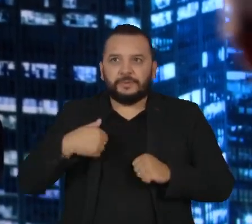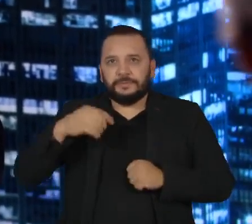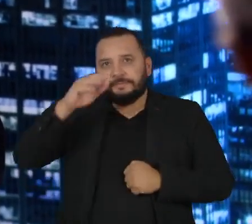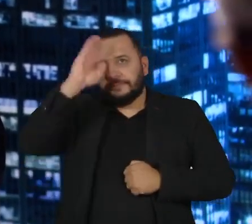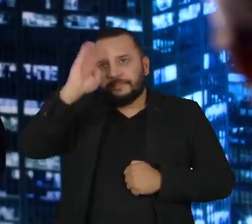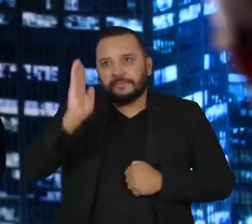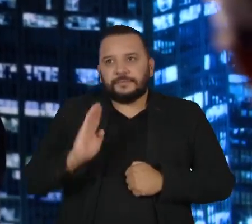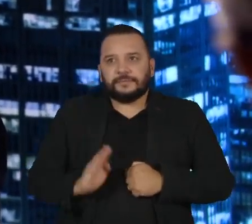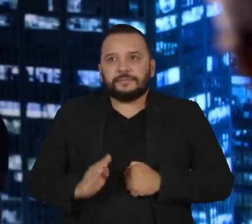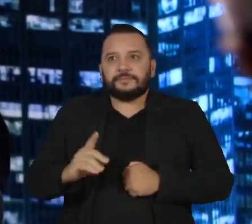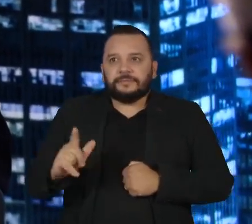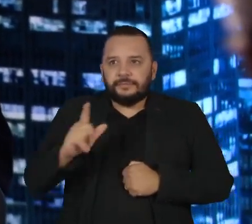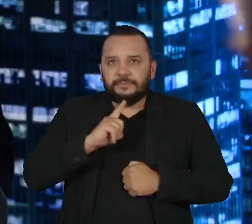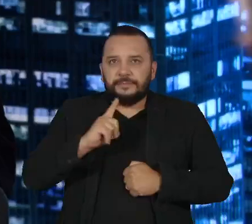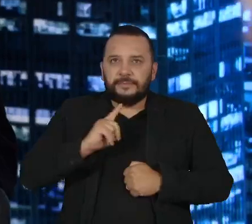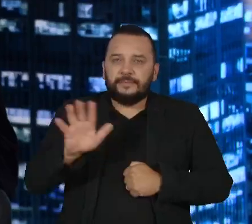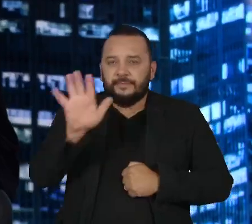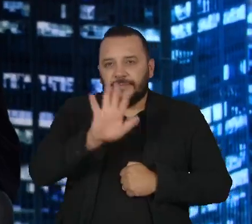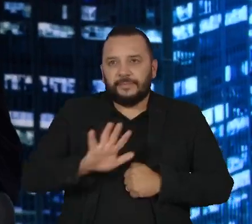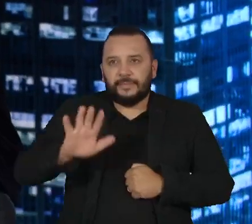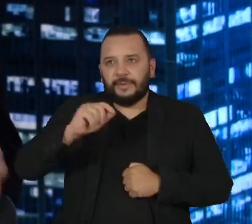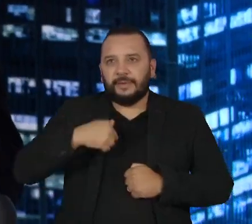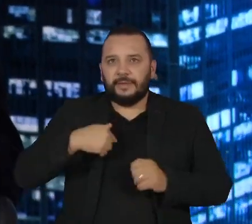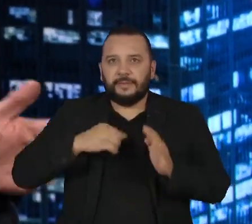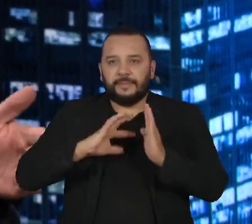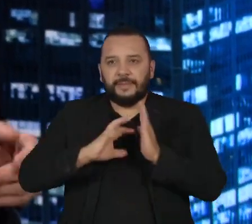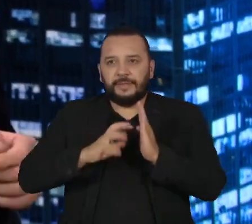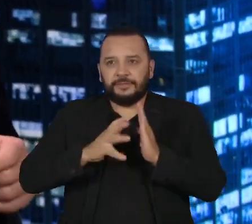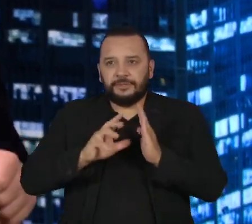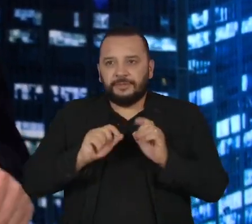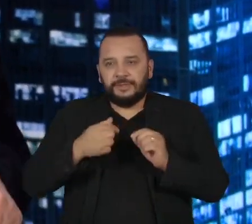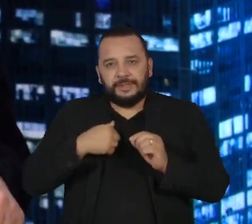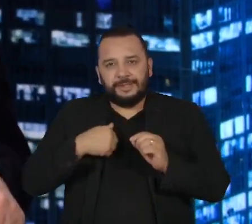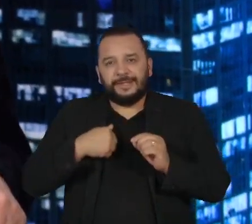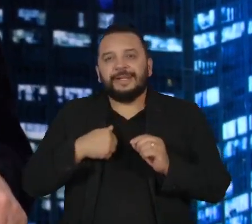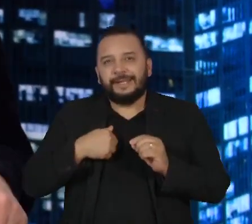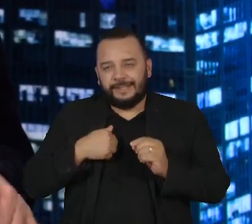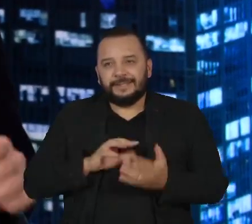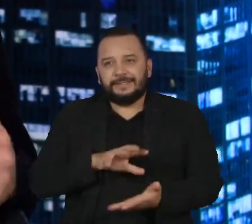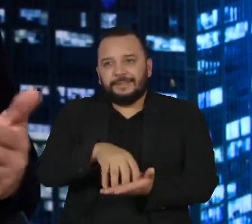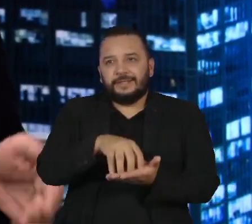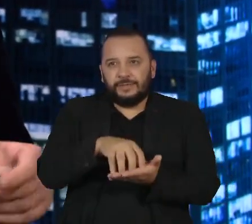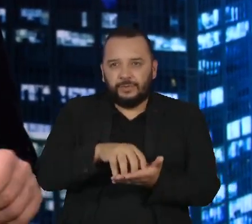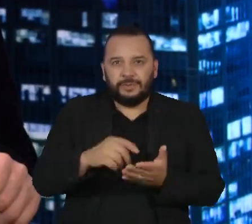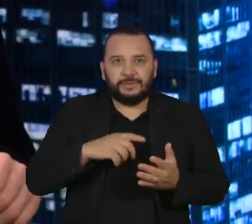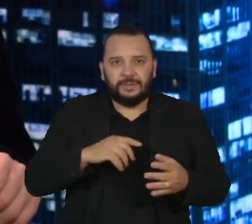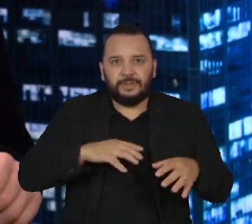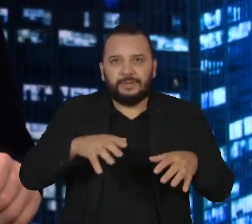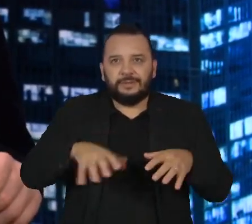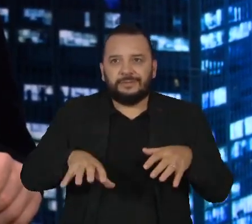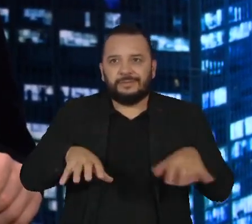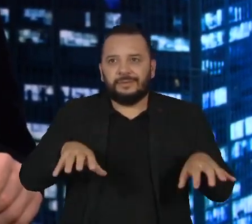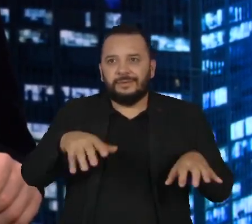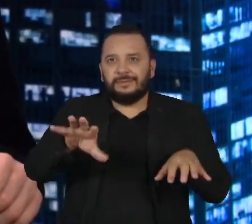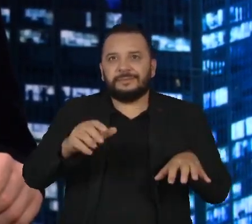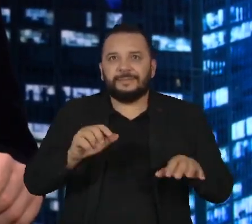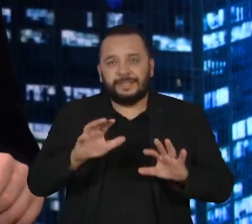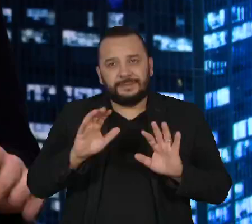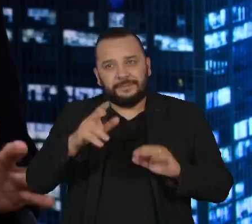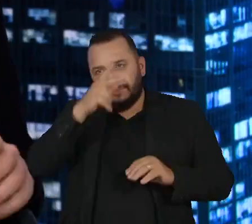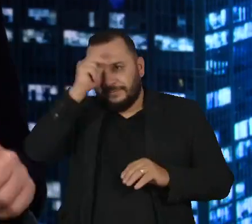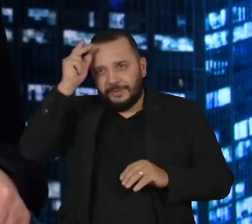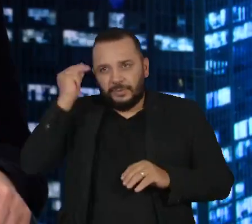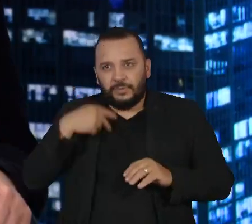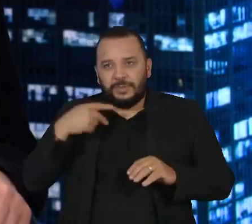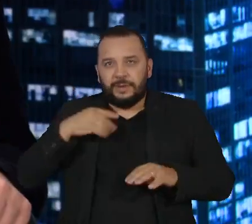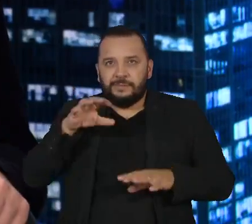afora é a imagem do centrão, né? Ainda que dividido, mas angariando cada vez mais prefeituras,